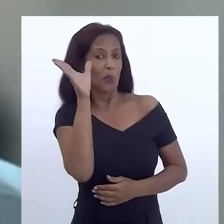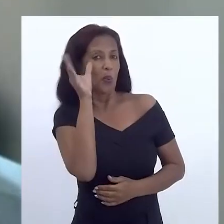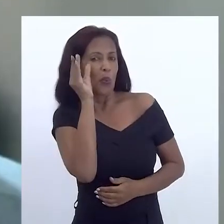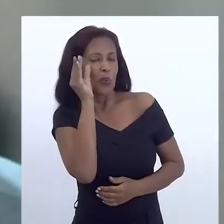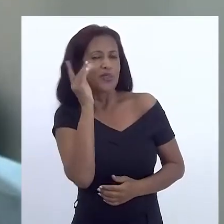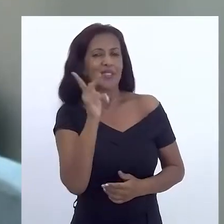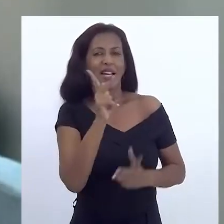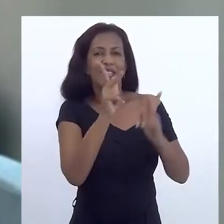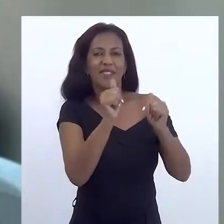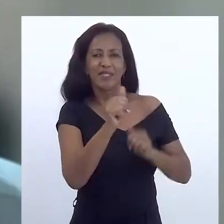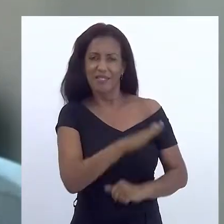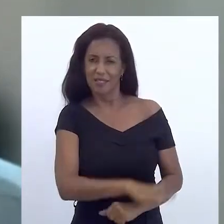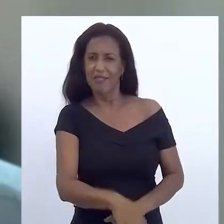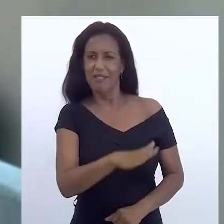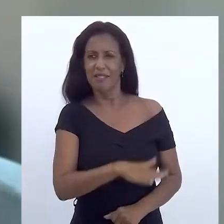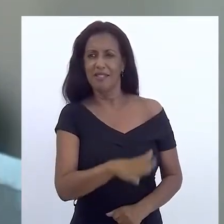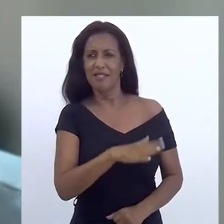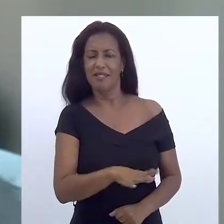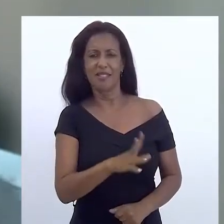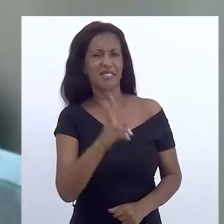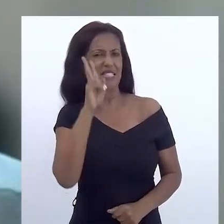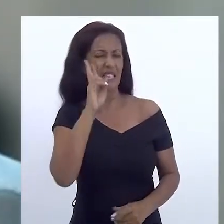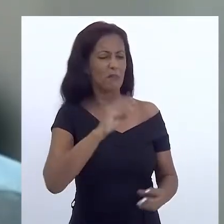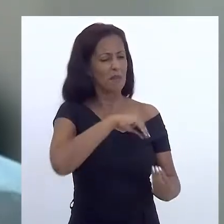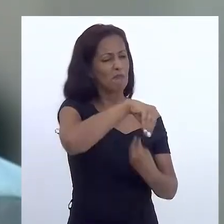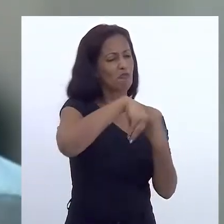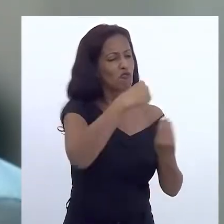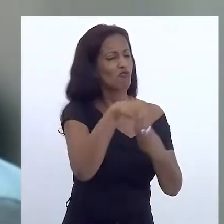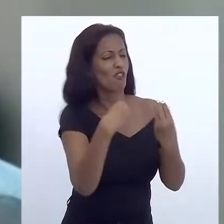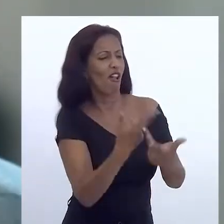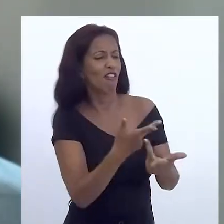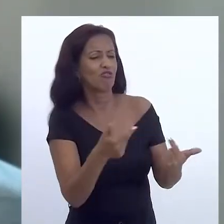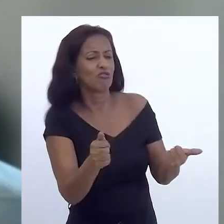curiosidade quando criança? Era de fazer um monte de misturas.